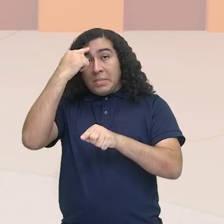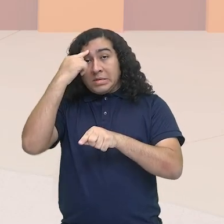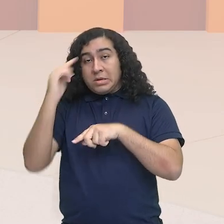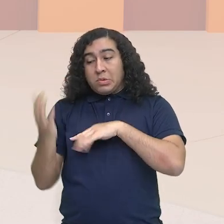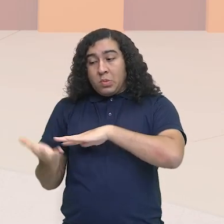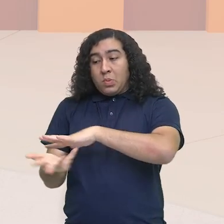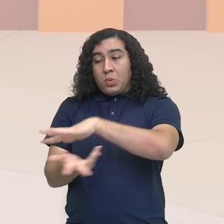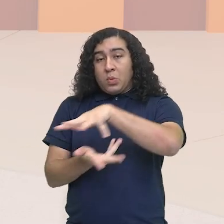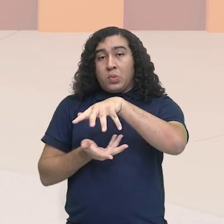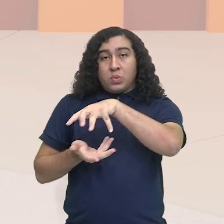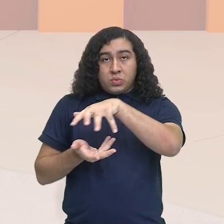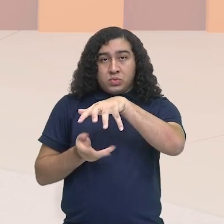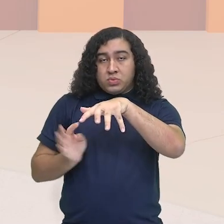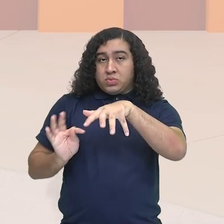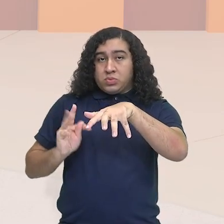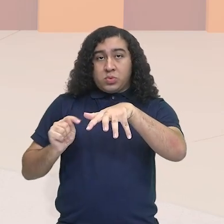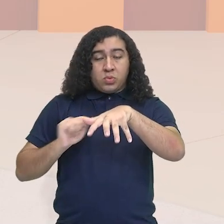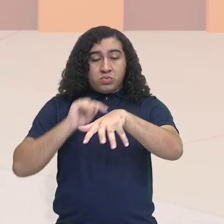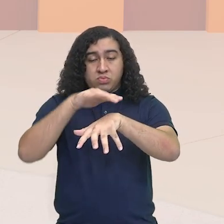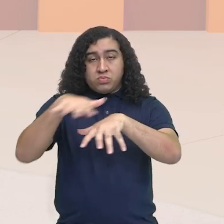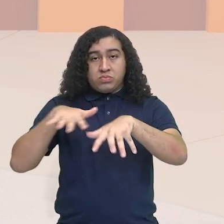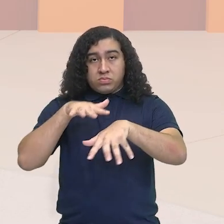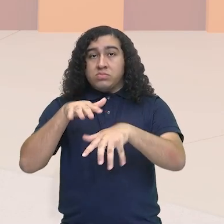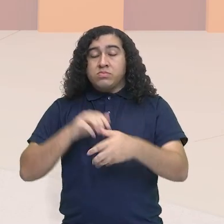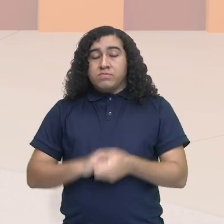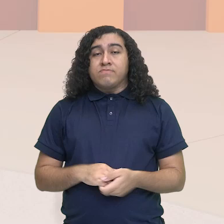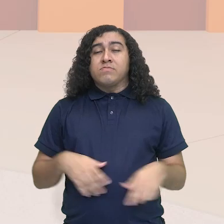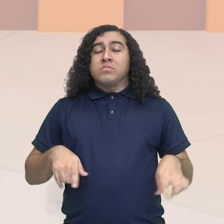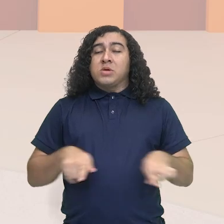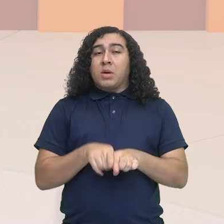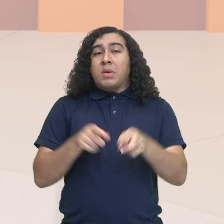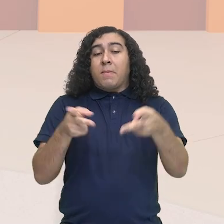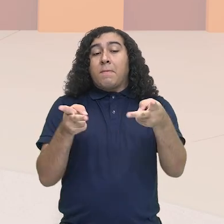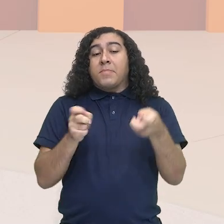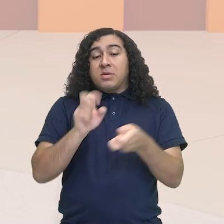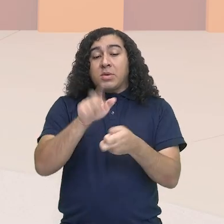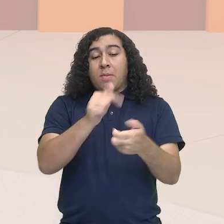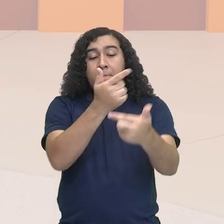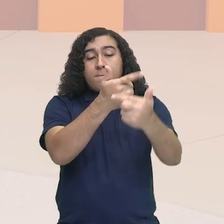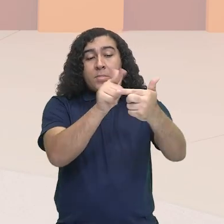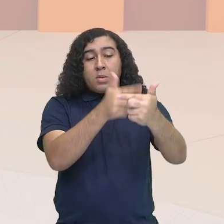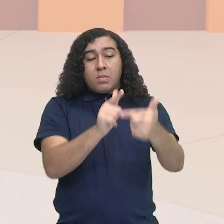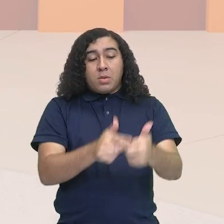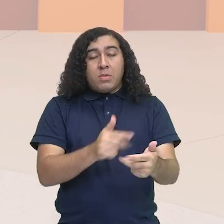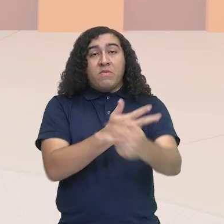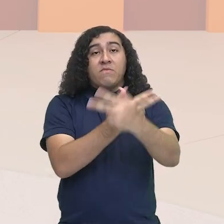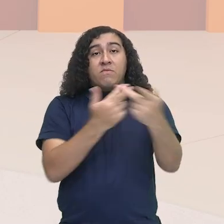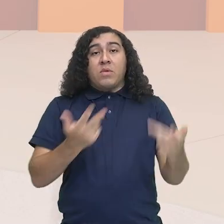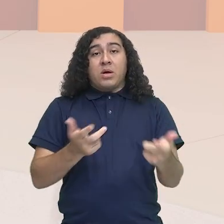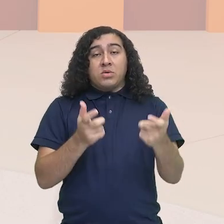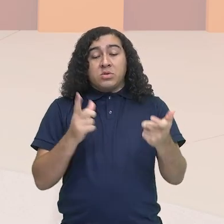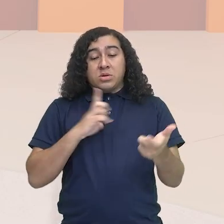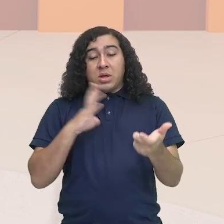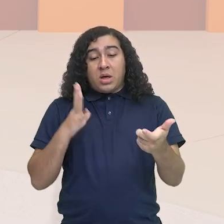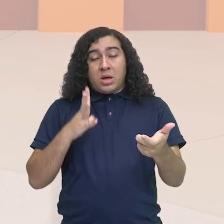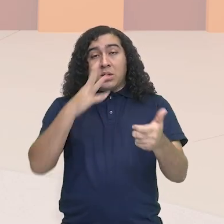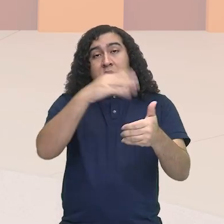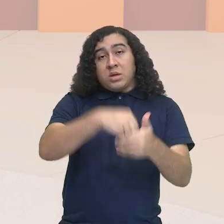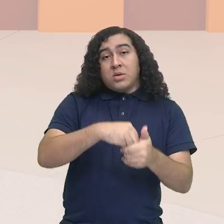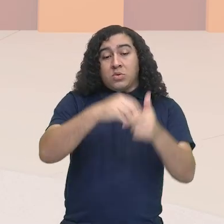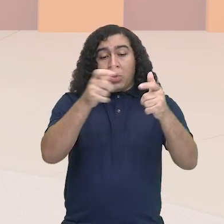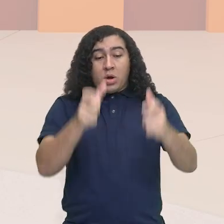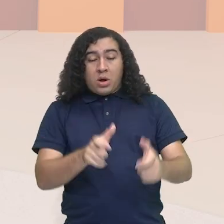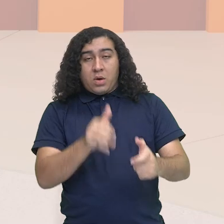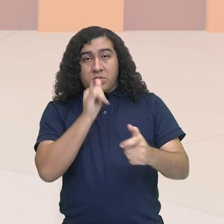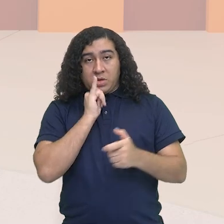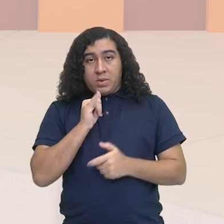maior, que seria na escala mundial, né? E perceber que esses problemas, que eles estão inseridos ali no local, por exemplo,